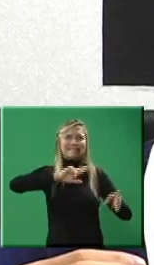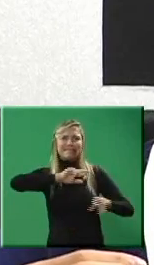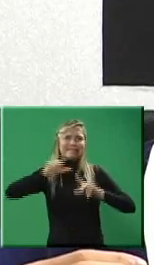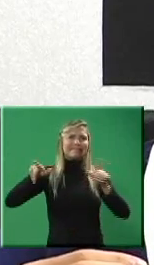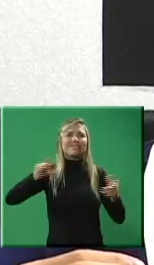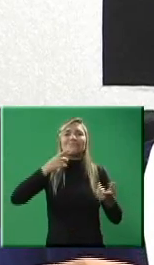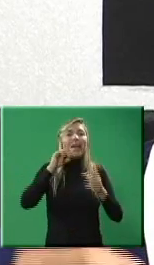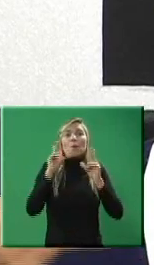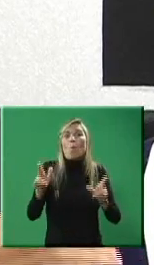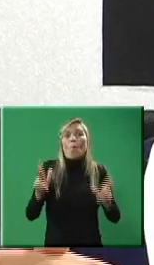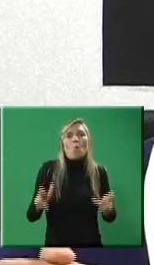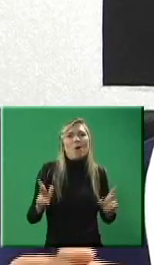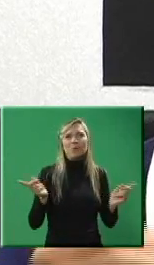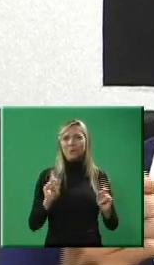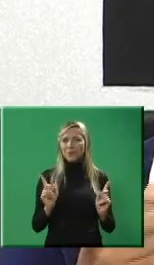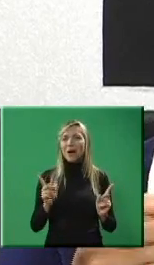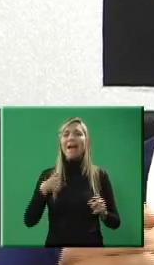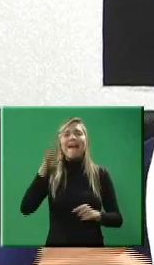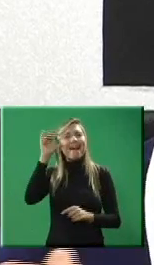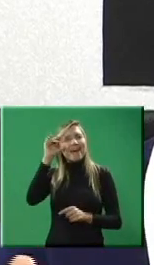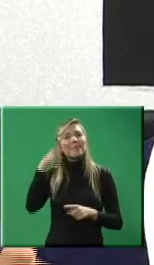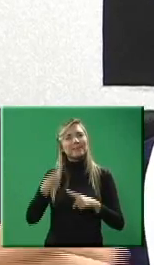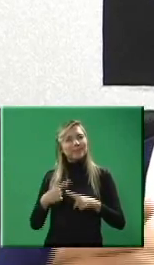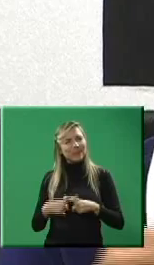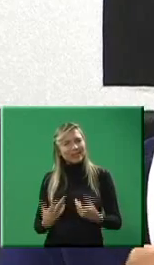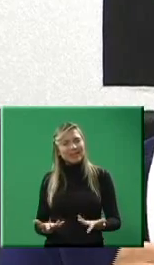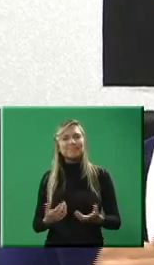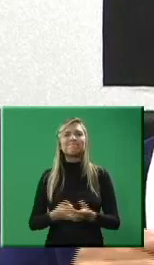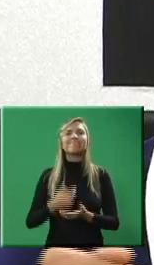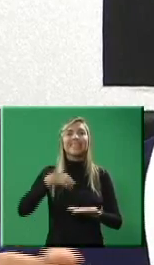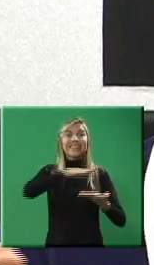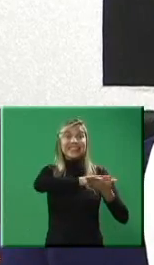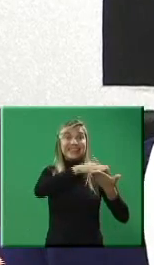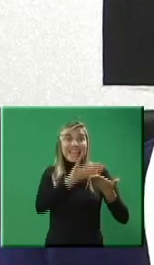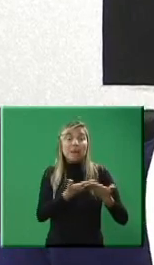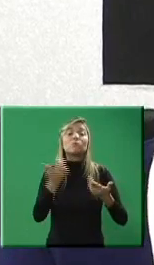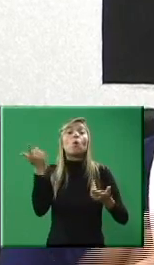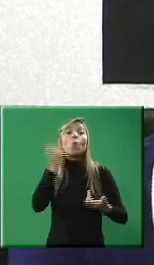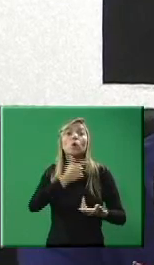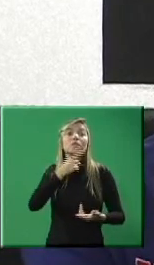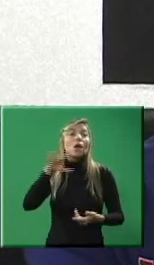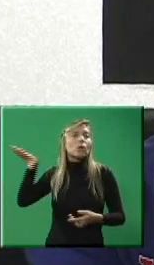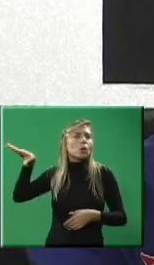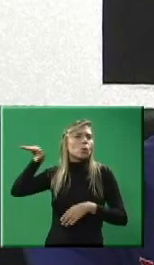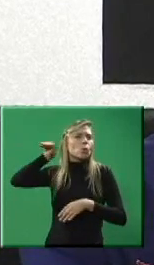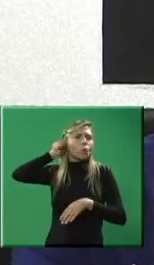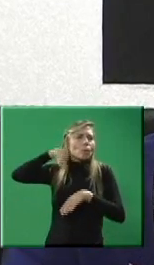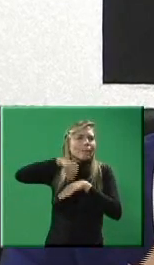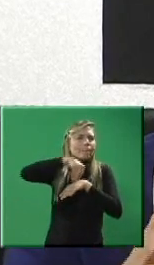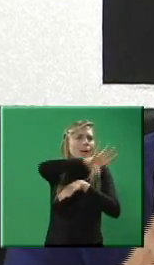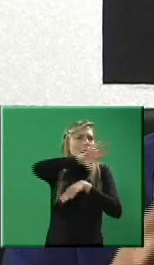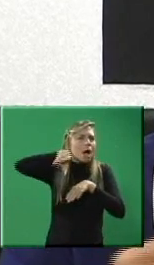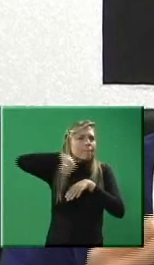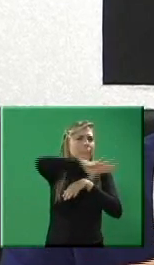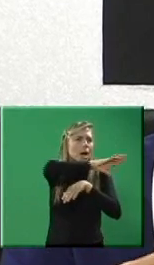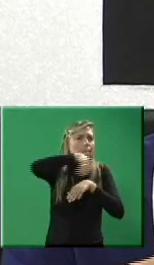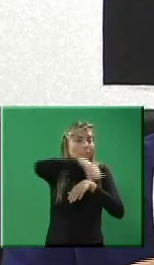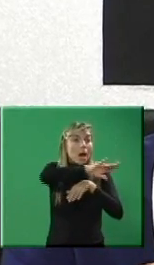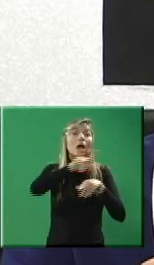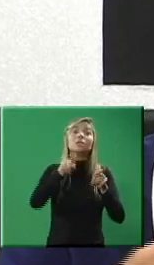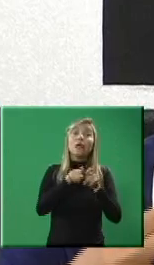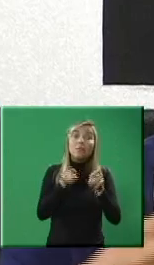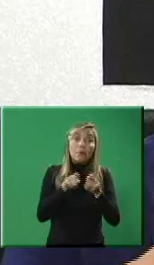ela é interessante porque esse intérprete ele vai sanar as dificuldades e o professor